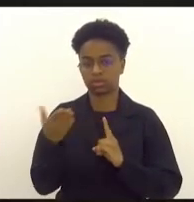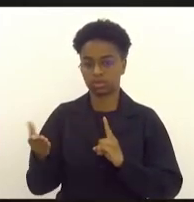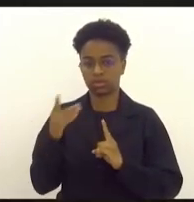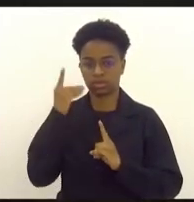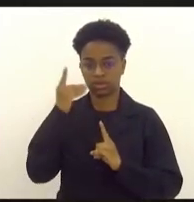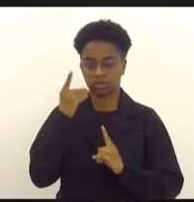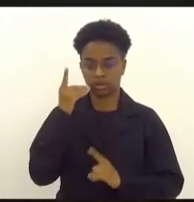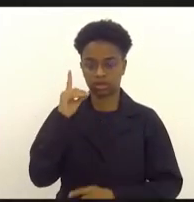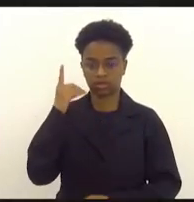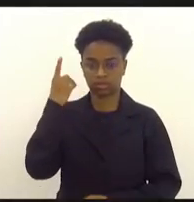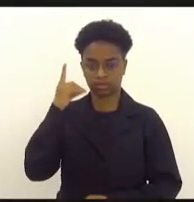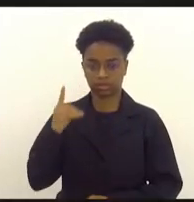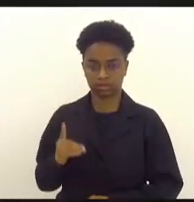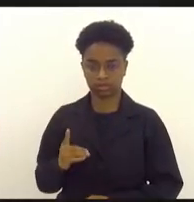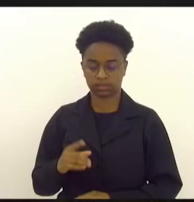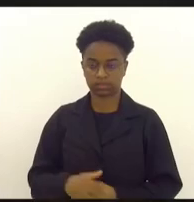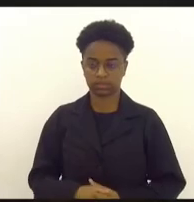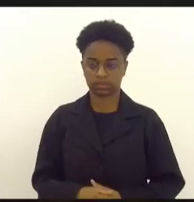deputada